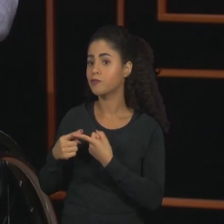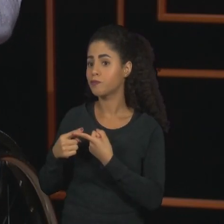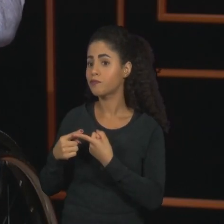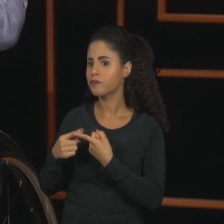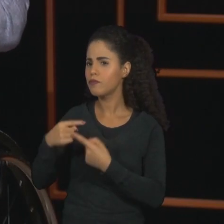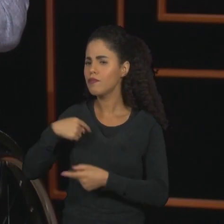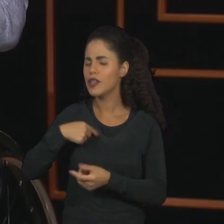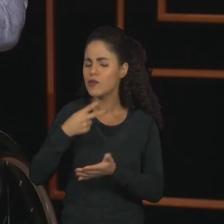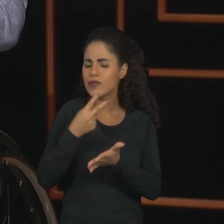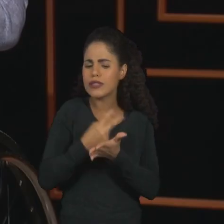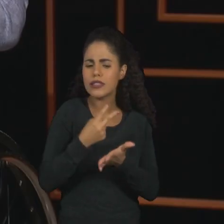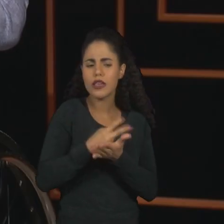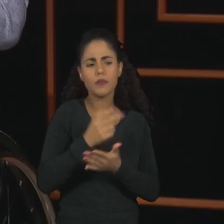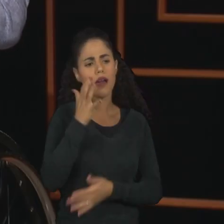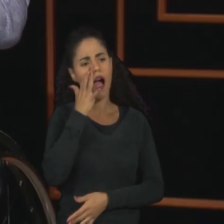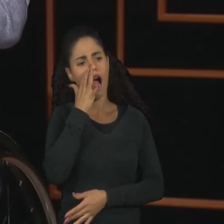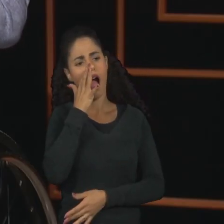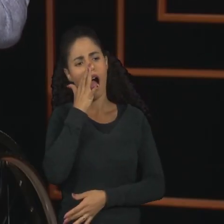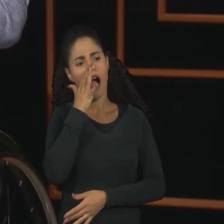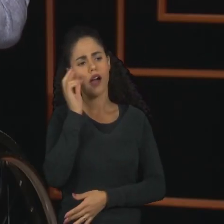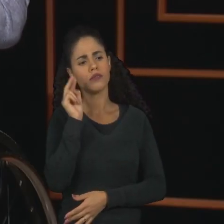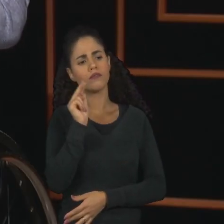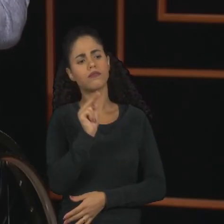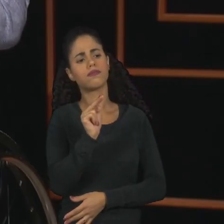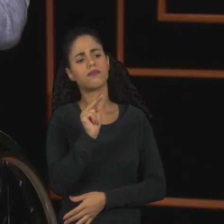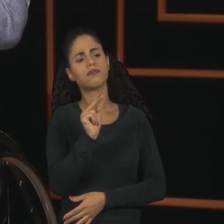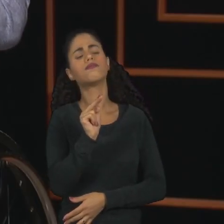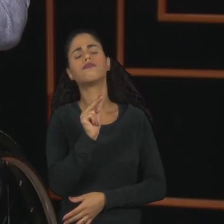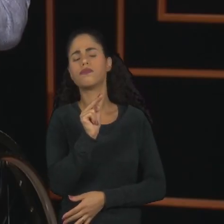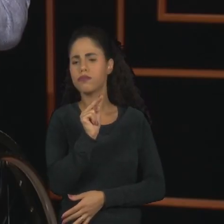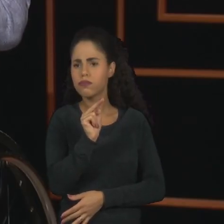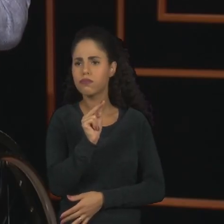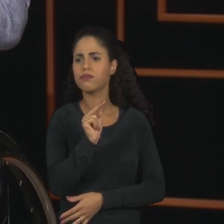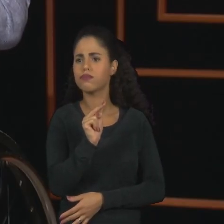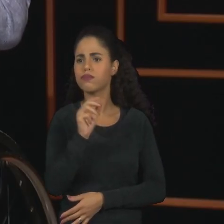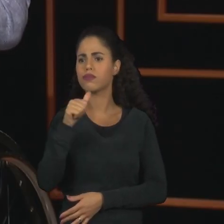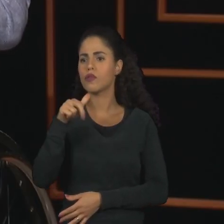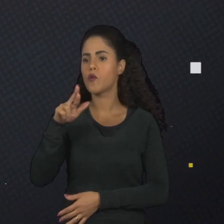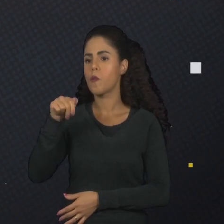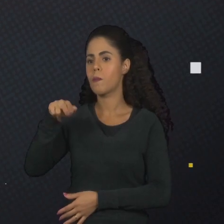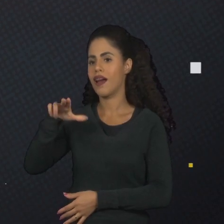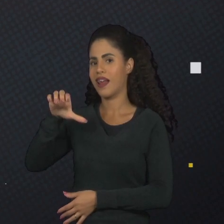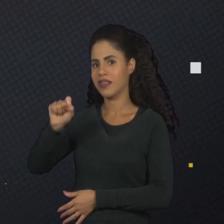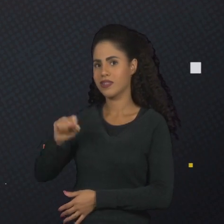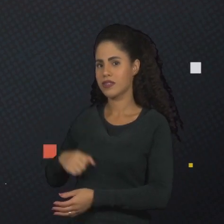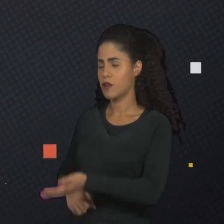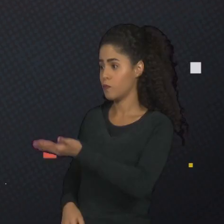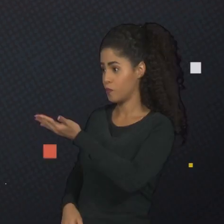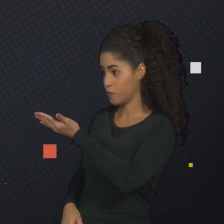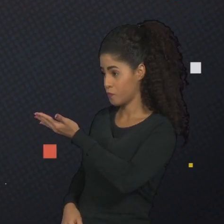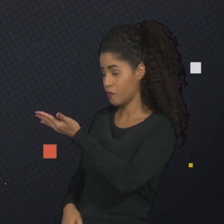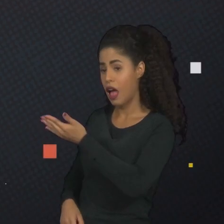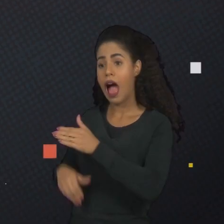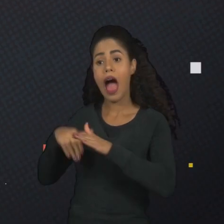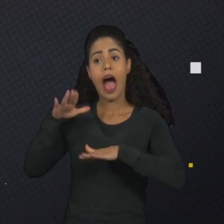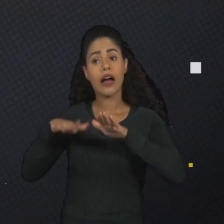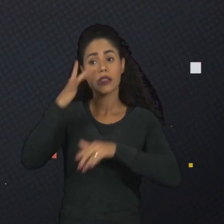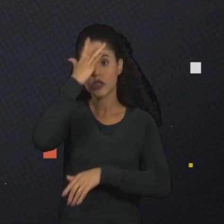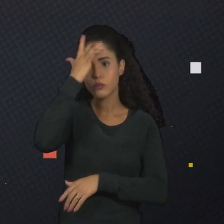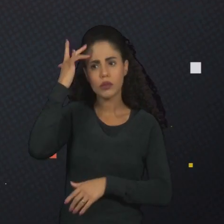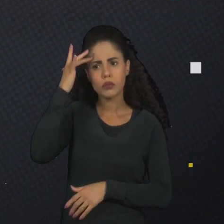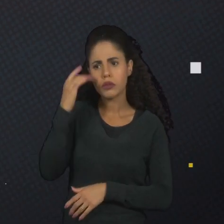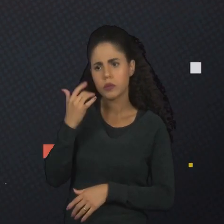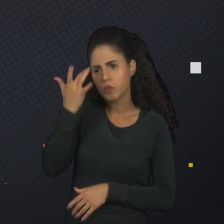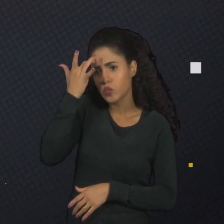eu sempre fui um admirador do Marquês de Sade. Embora muita gente